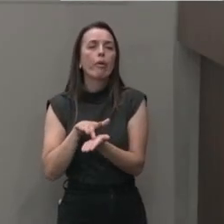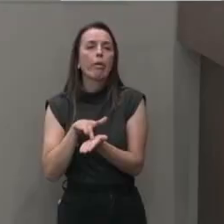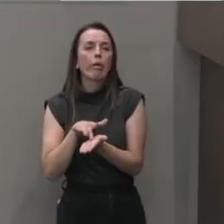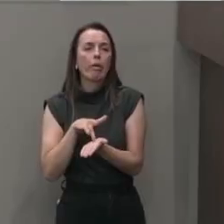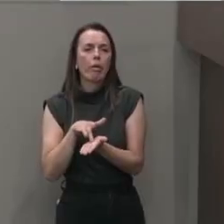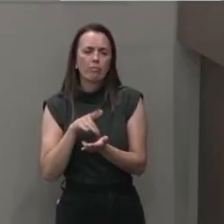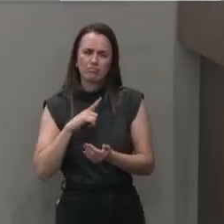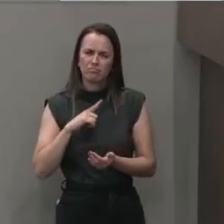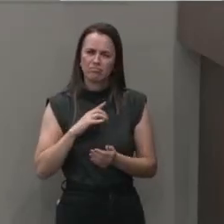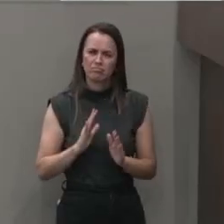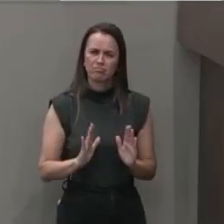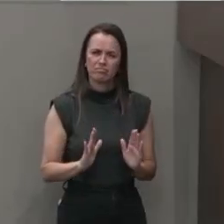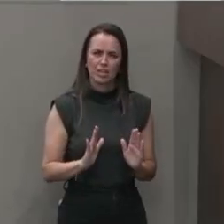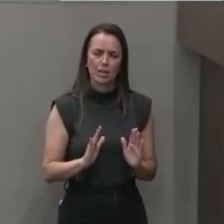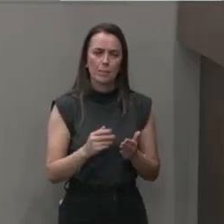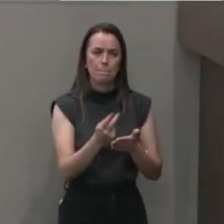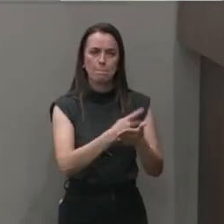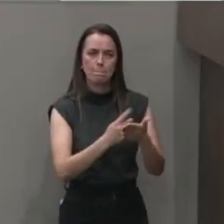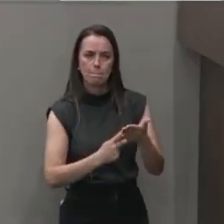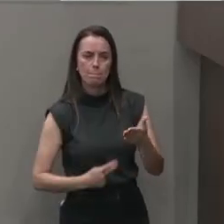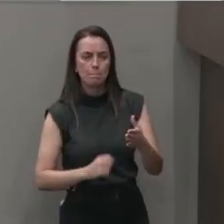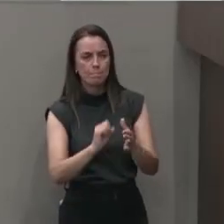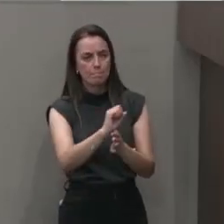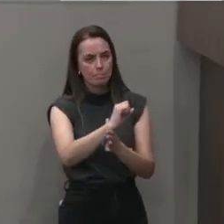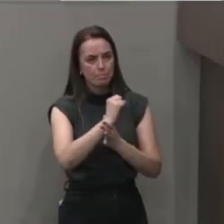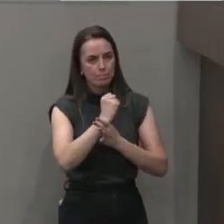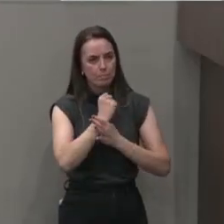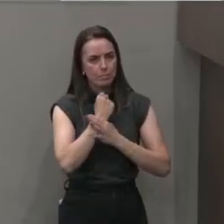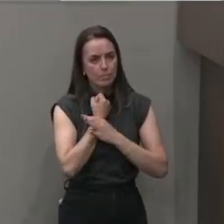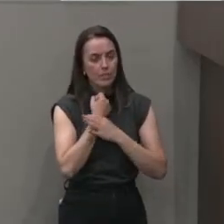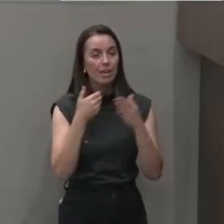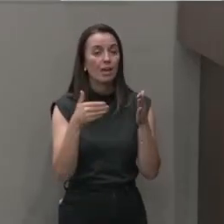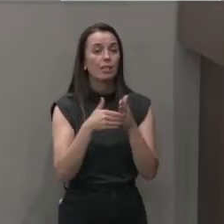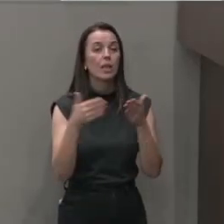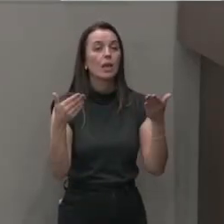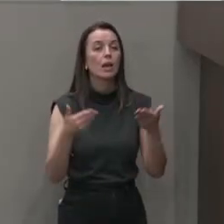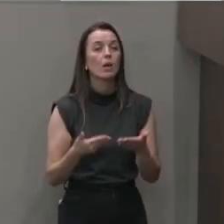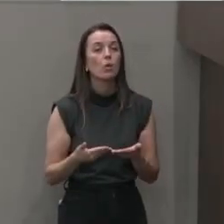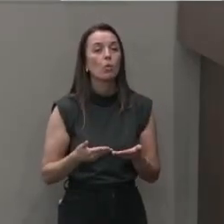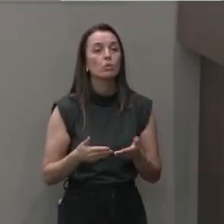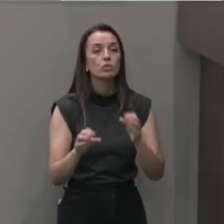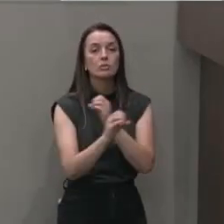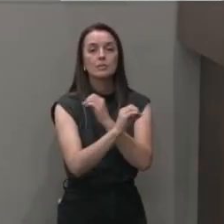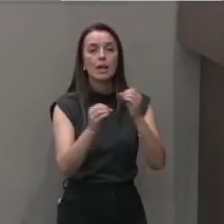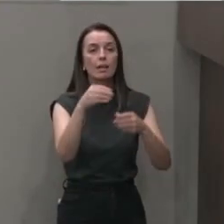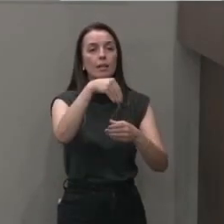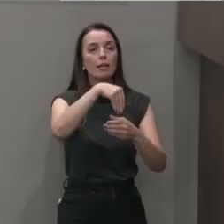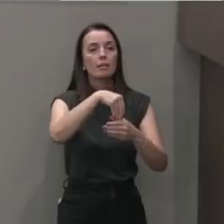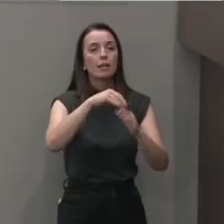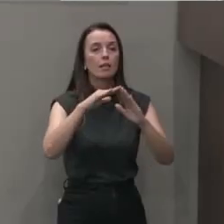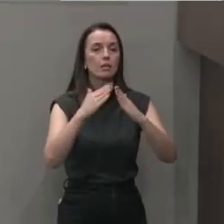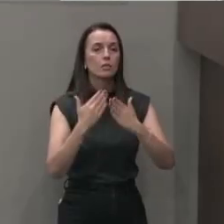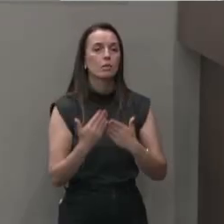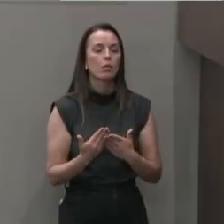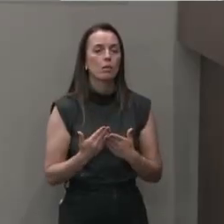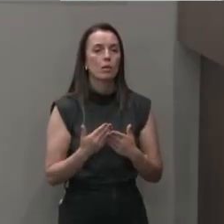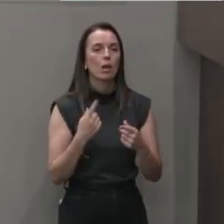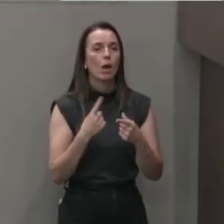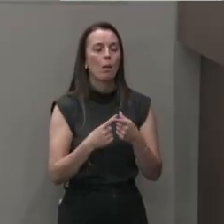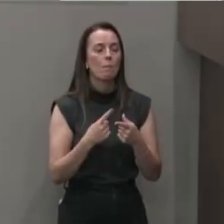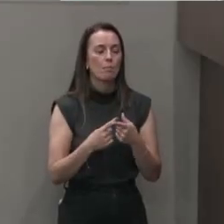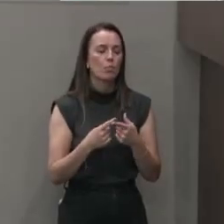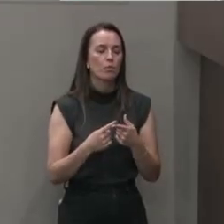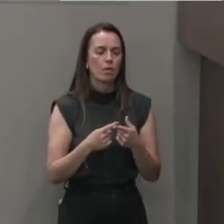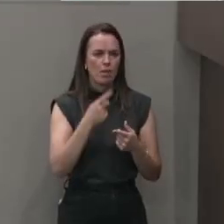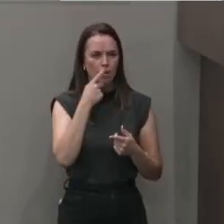que tem. E o protocolo de segurança, vereadorada, até hoje não foi instaurado nas escolas, por falta, e aí digo com